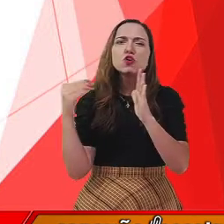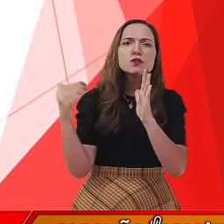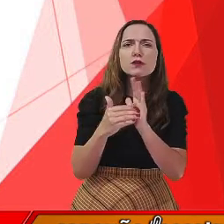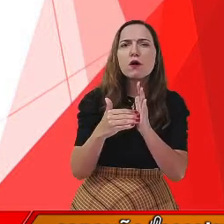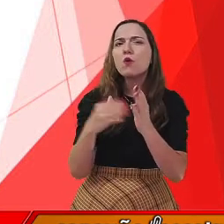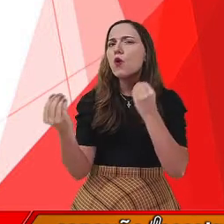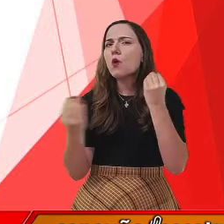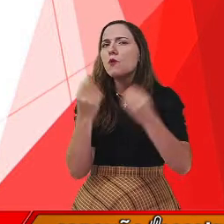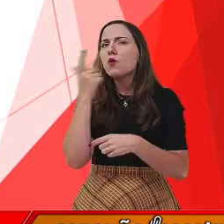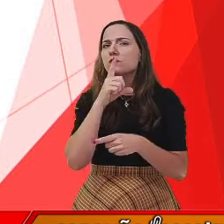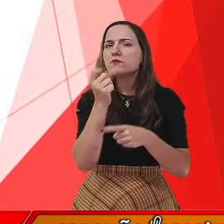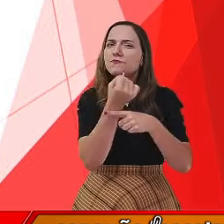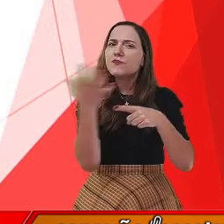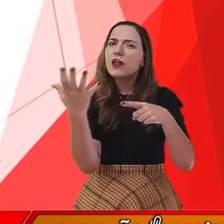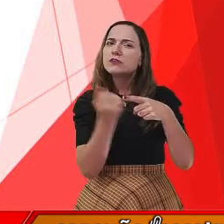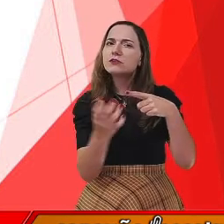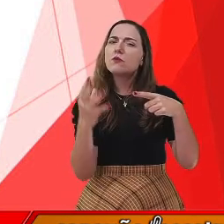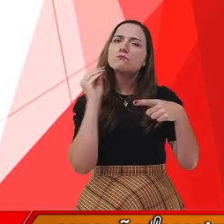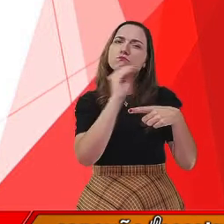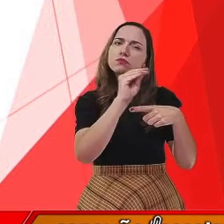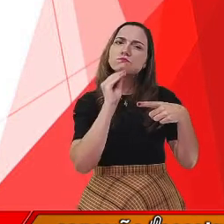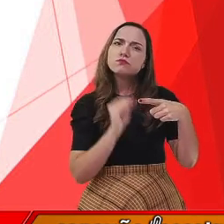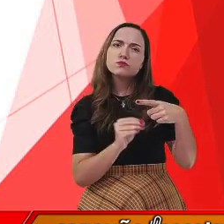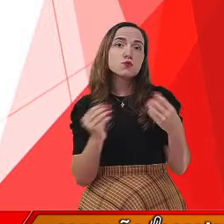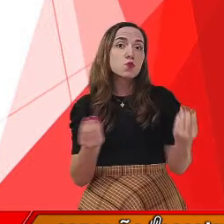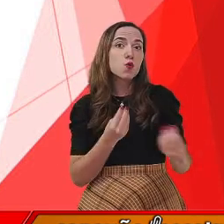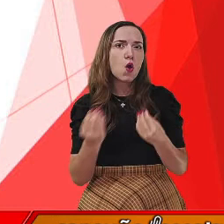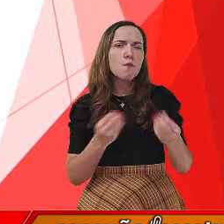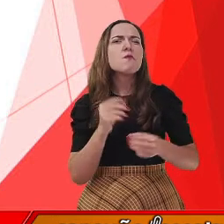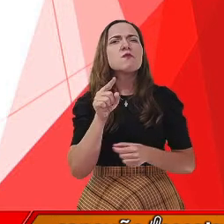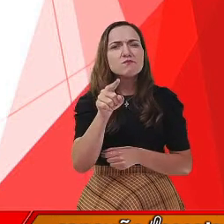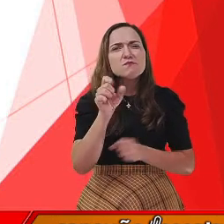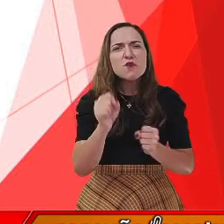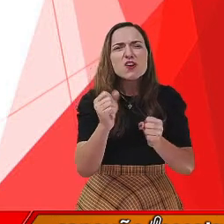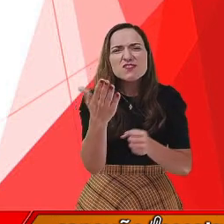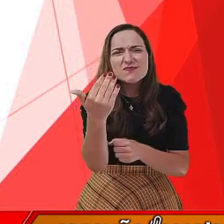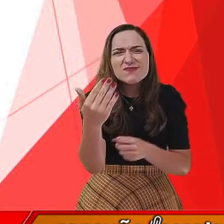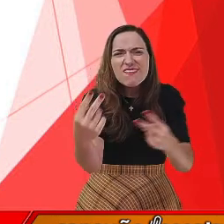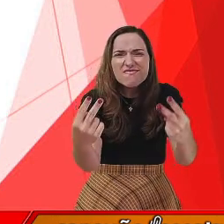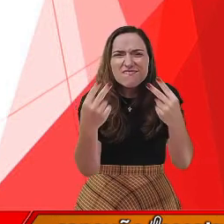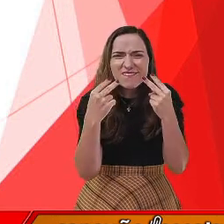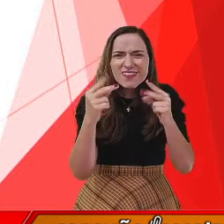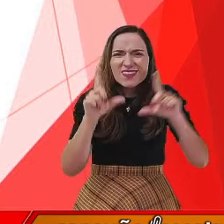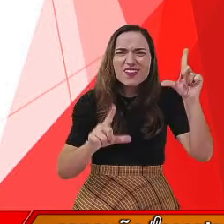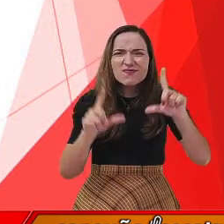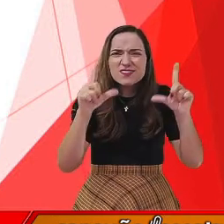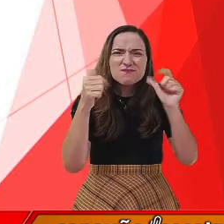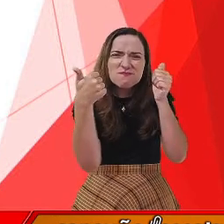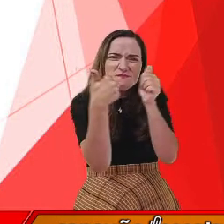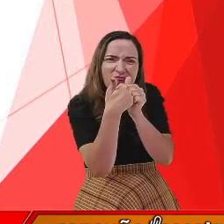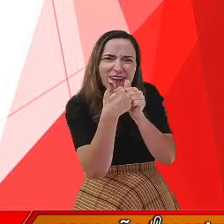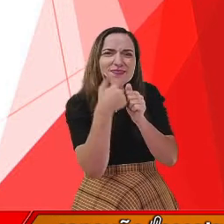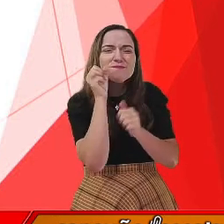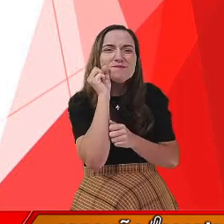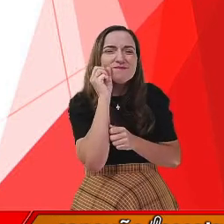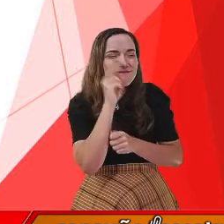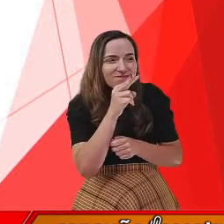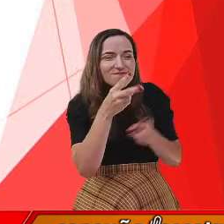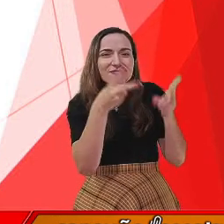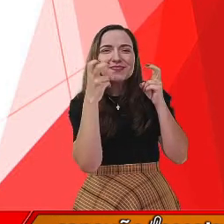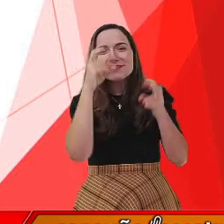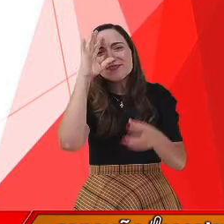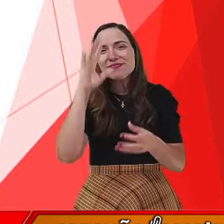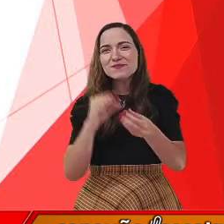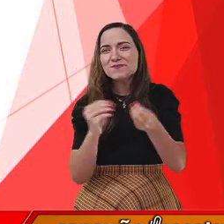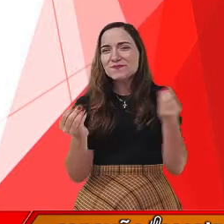de cada uma. Se precisar, chegue aqui, ó, bem pertinho da TV. Na figura